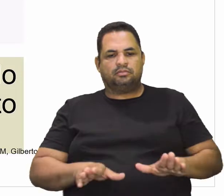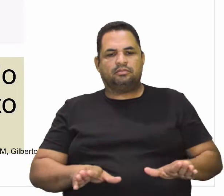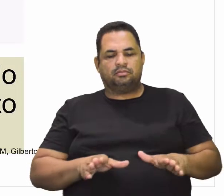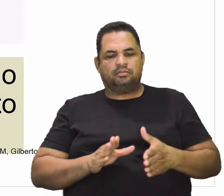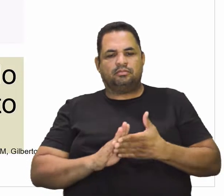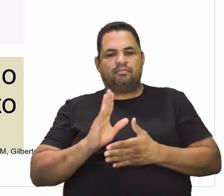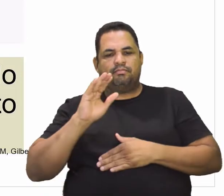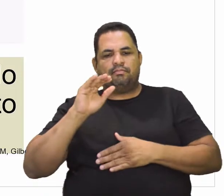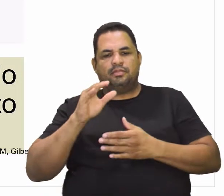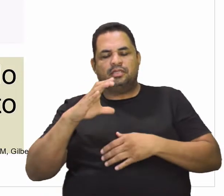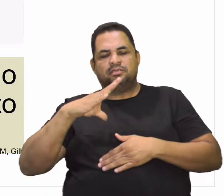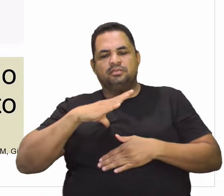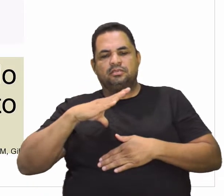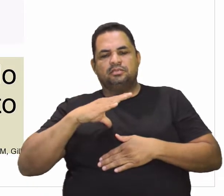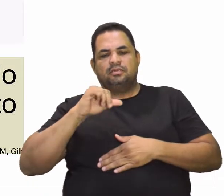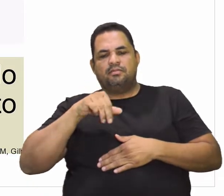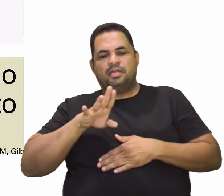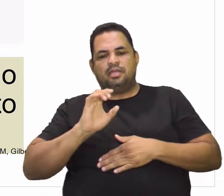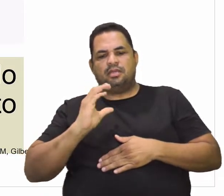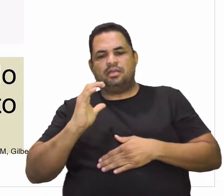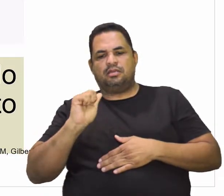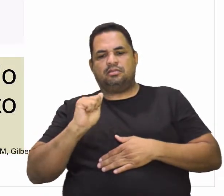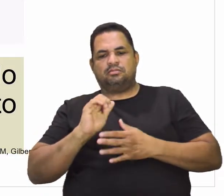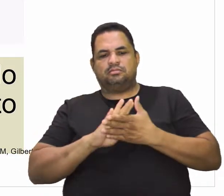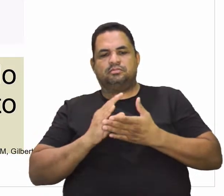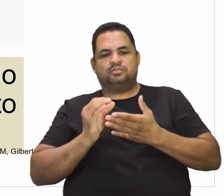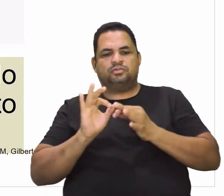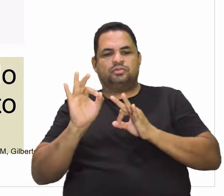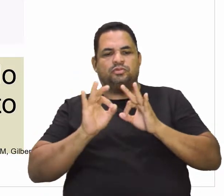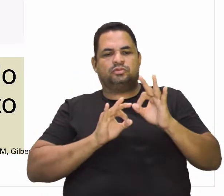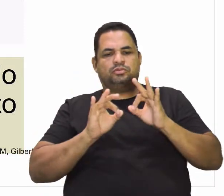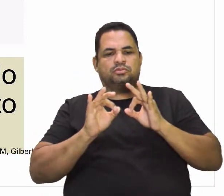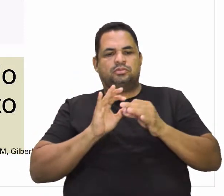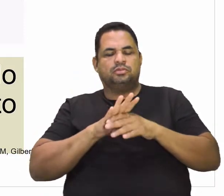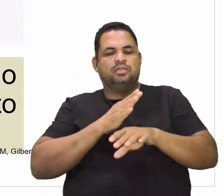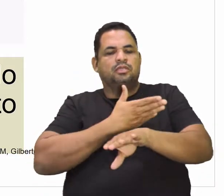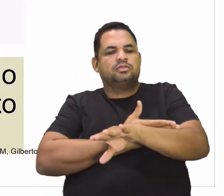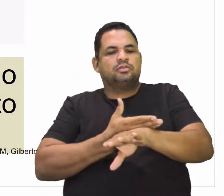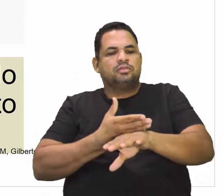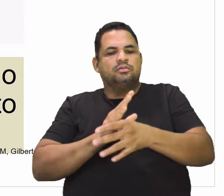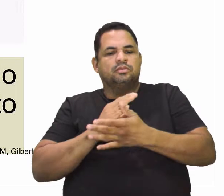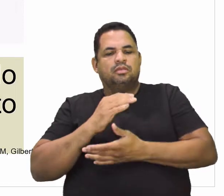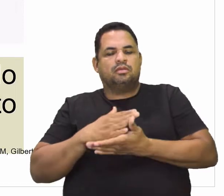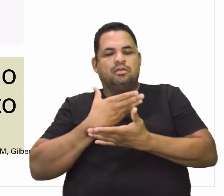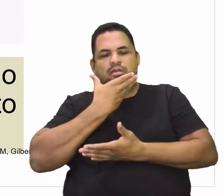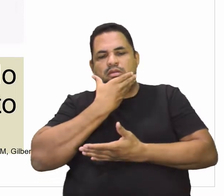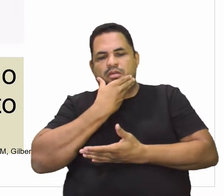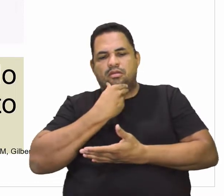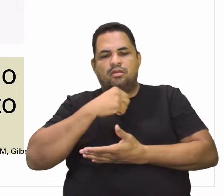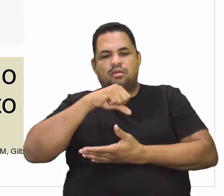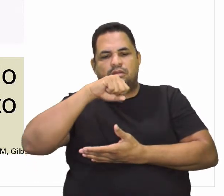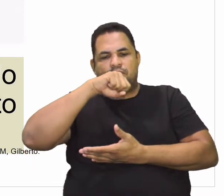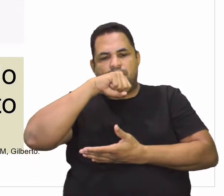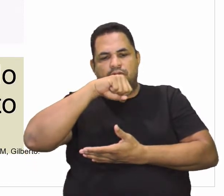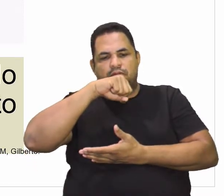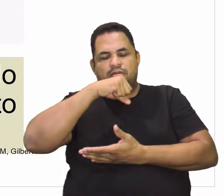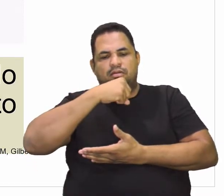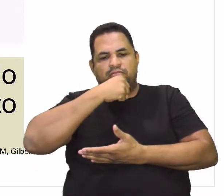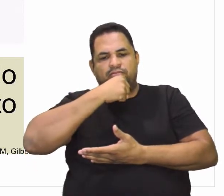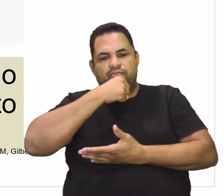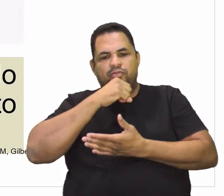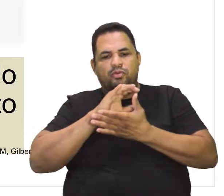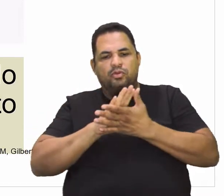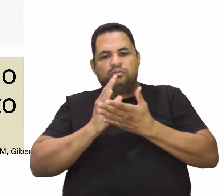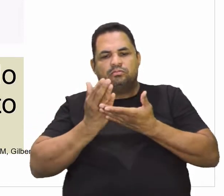Nasceu em Meca, sendo criado pelo seu avô, guardião do conjunto da Caaba. Ou